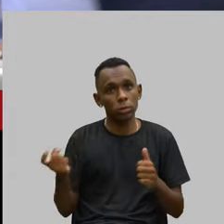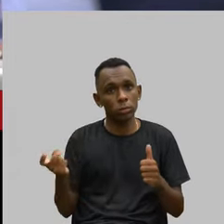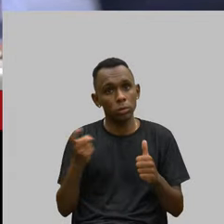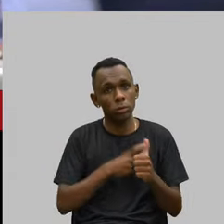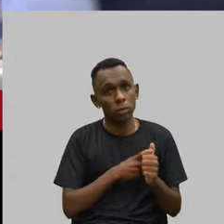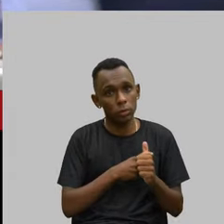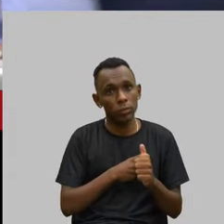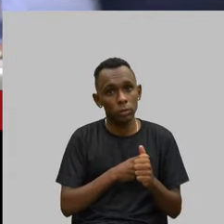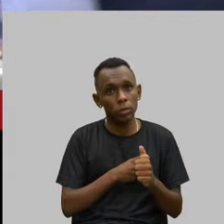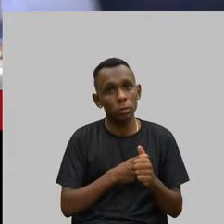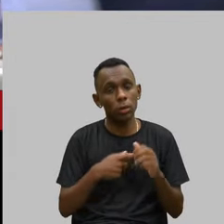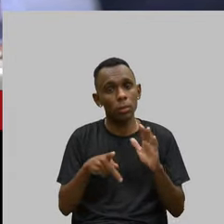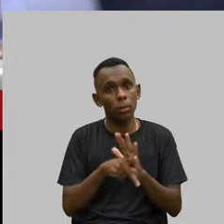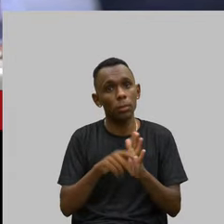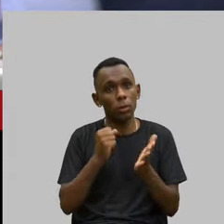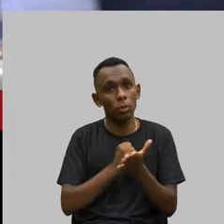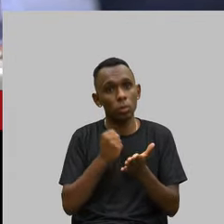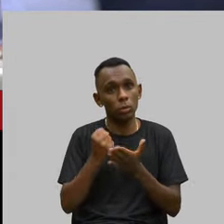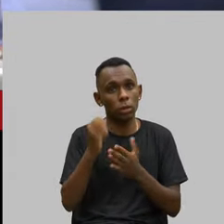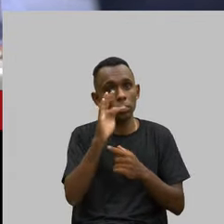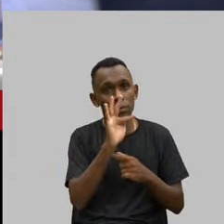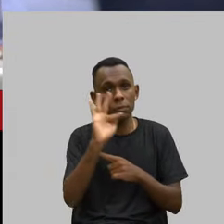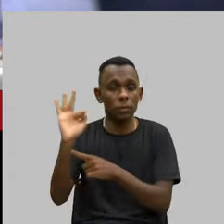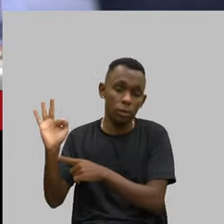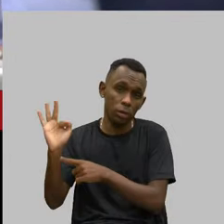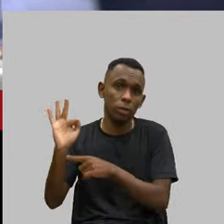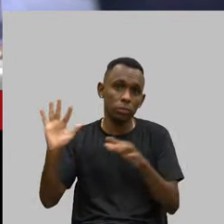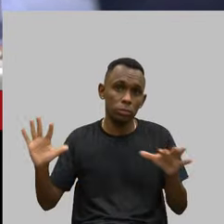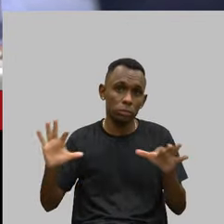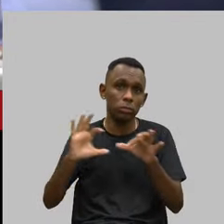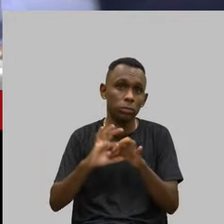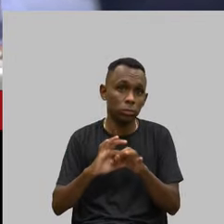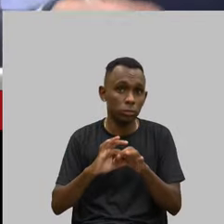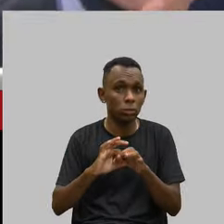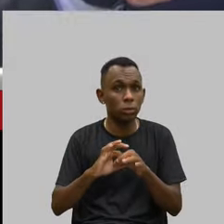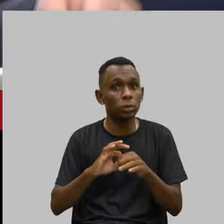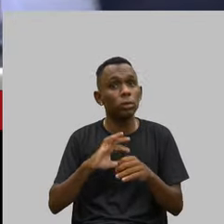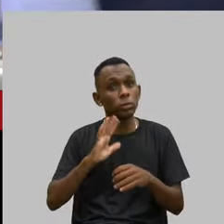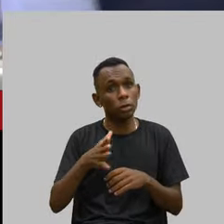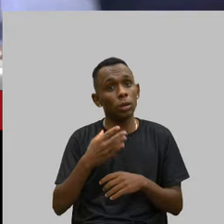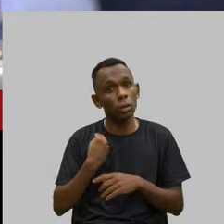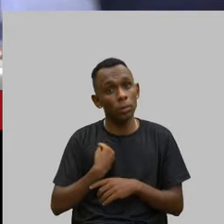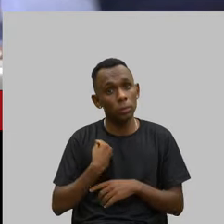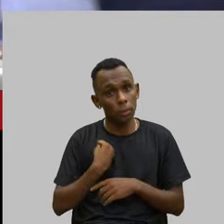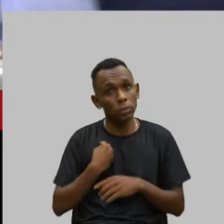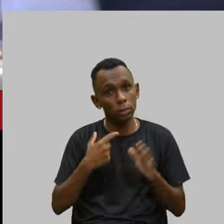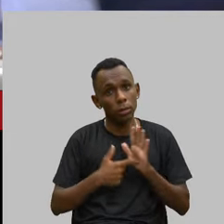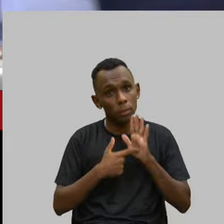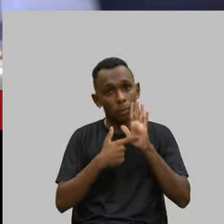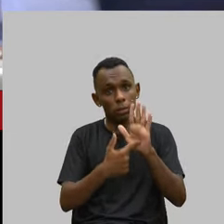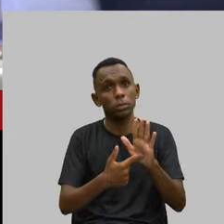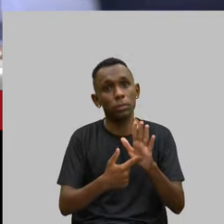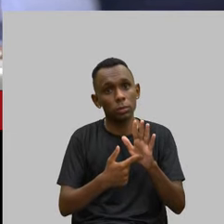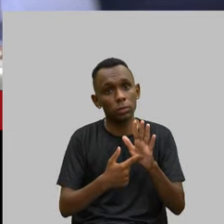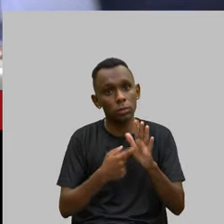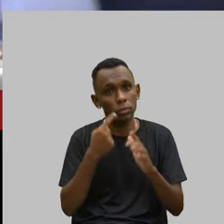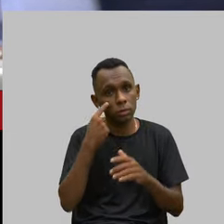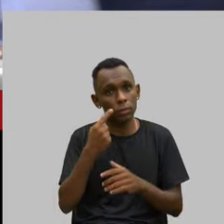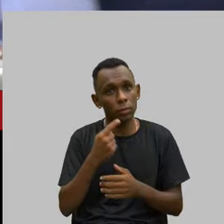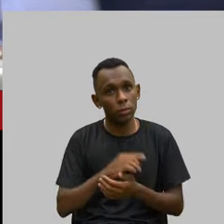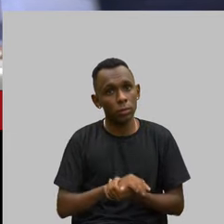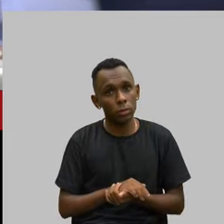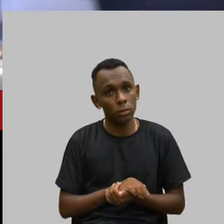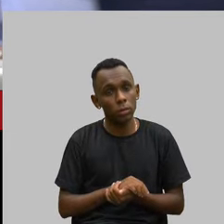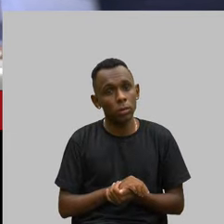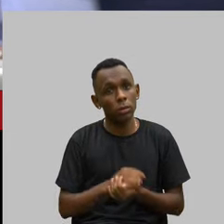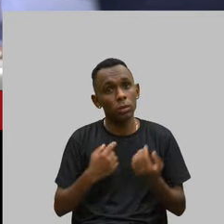com os contratos com a união é dívida pública Imobiliária Federal é até fez parte aí do da minha apresentação né o senhor deve ter visto